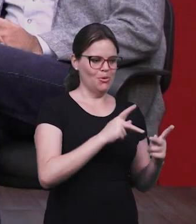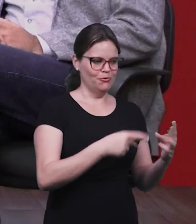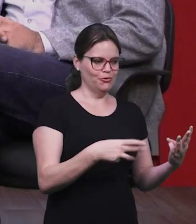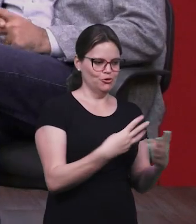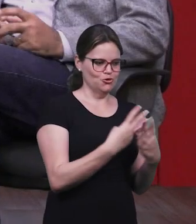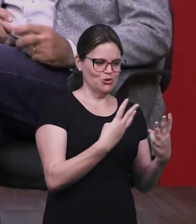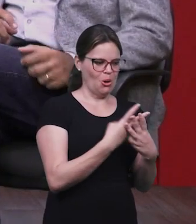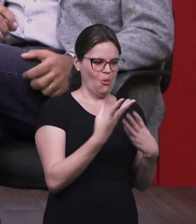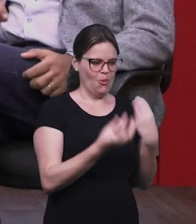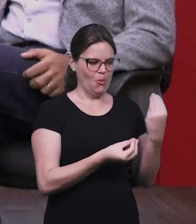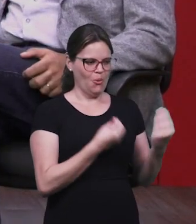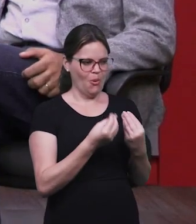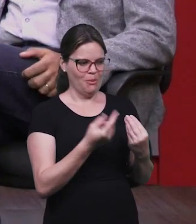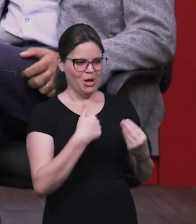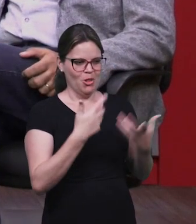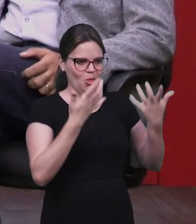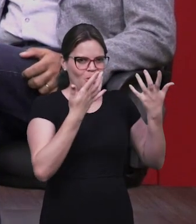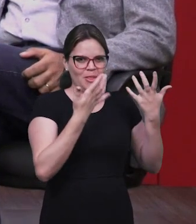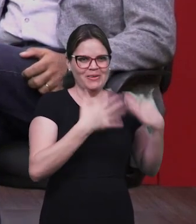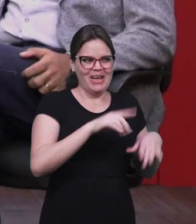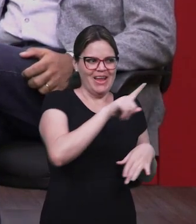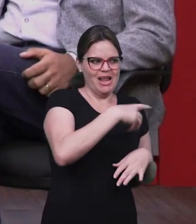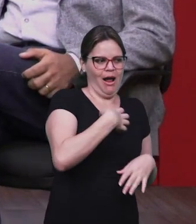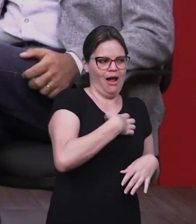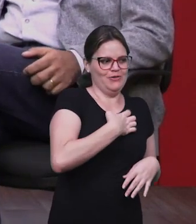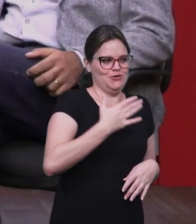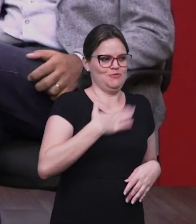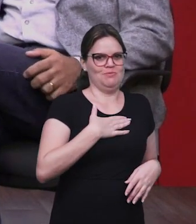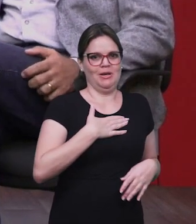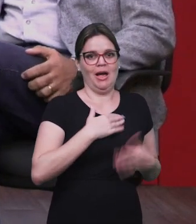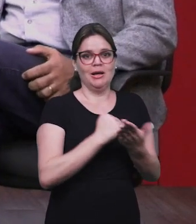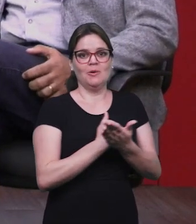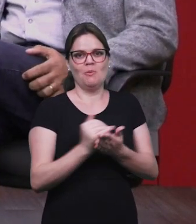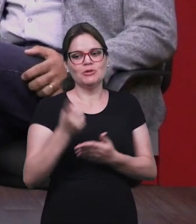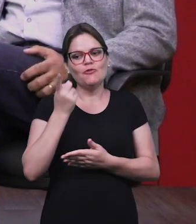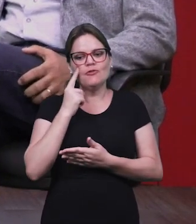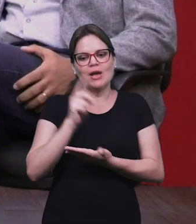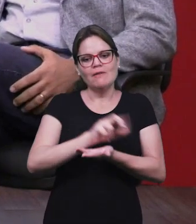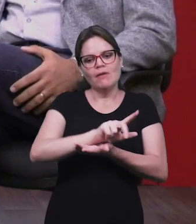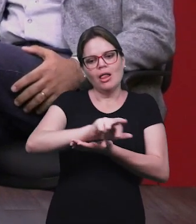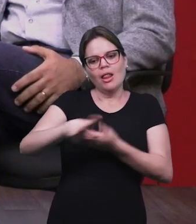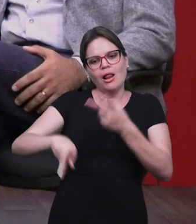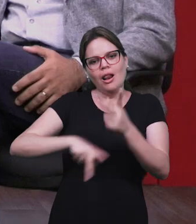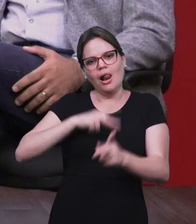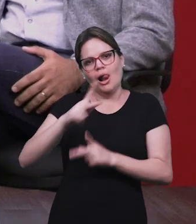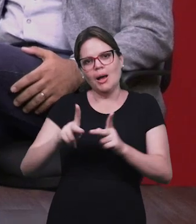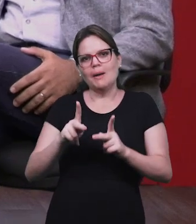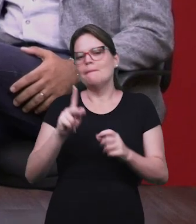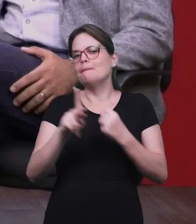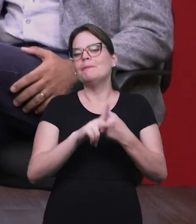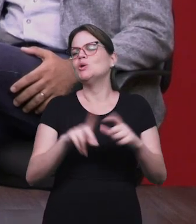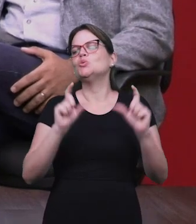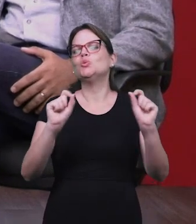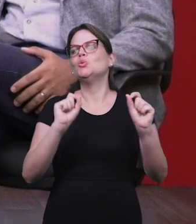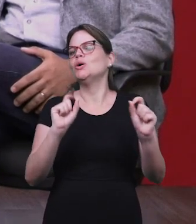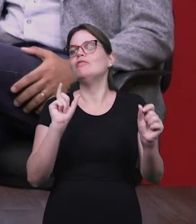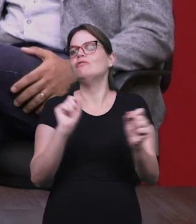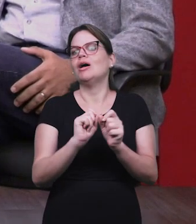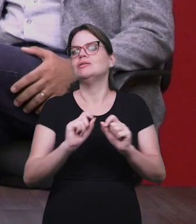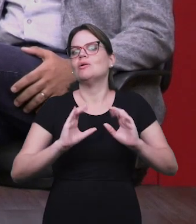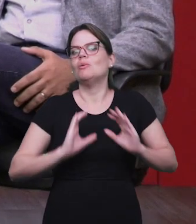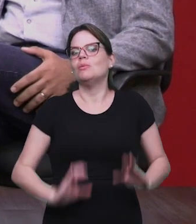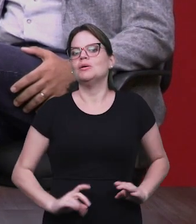da circuncisão lá, os judeus, que então estava essa encrenca que foi a problemática do Concílio